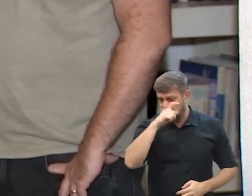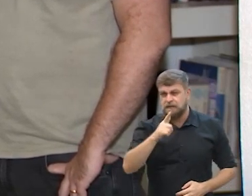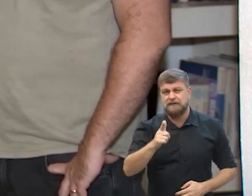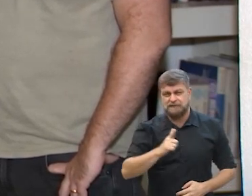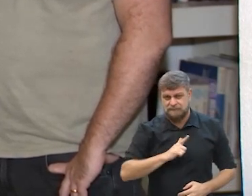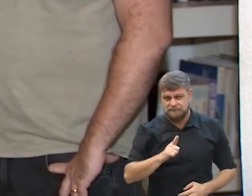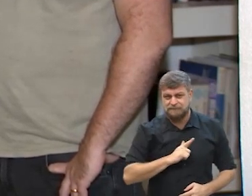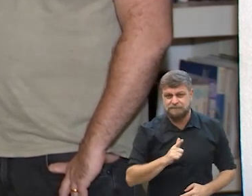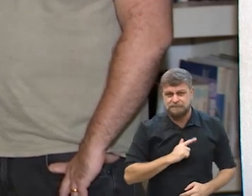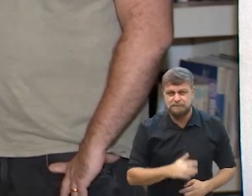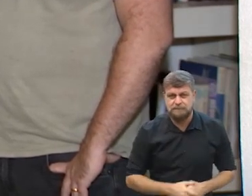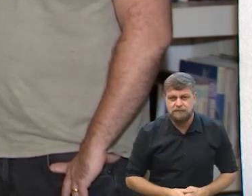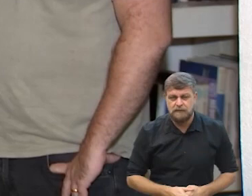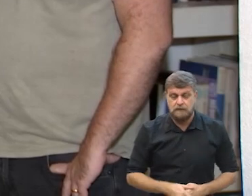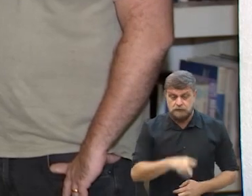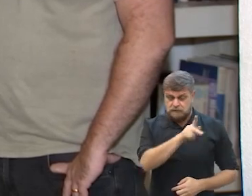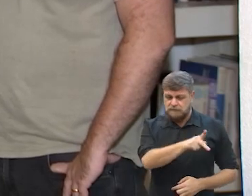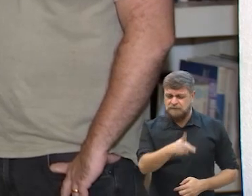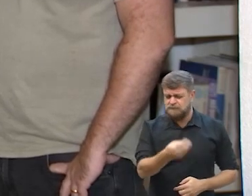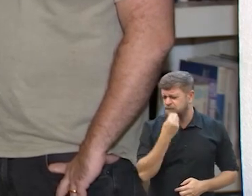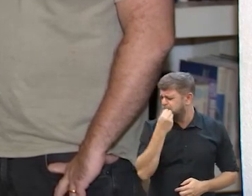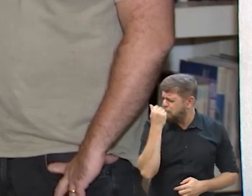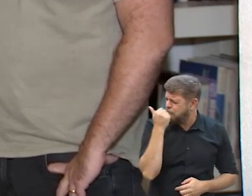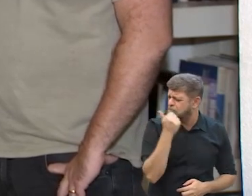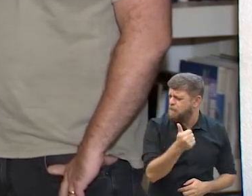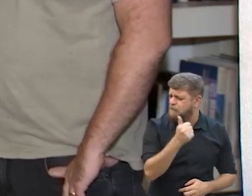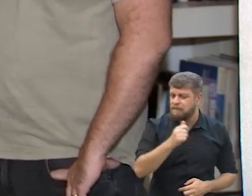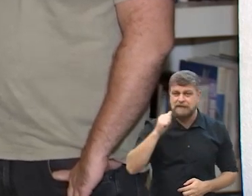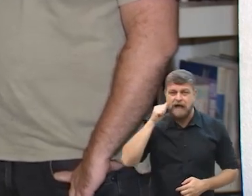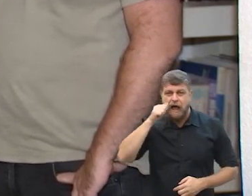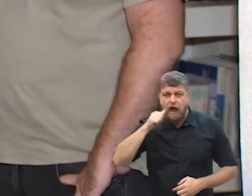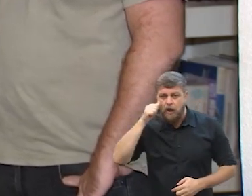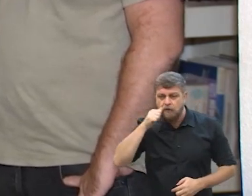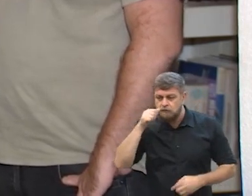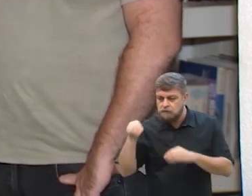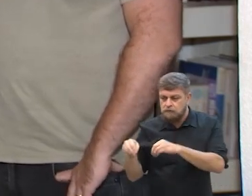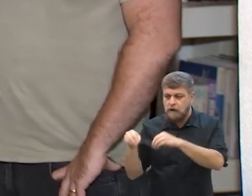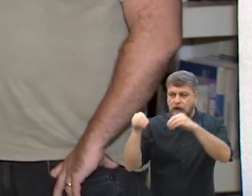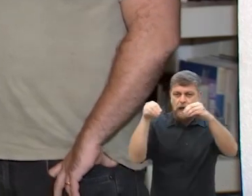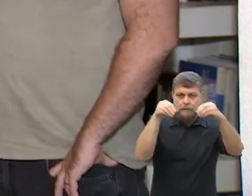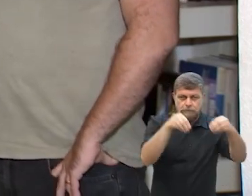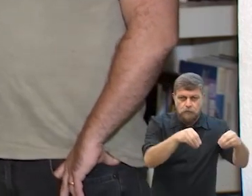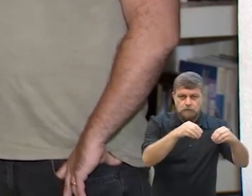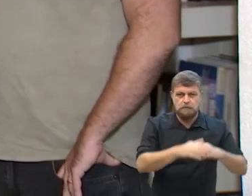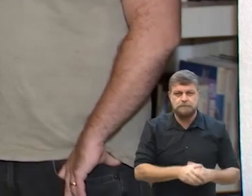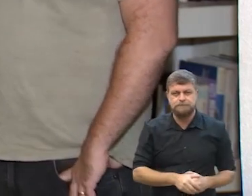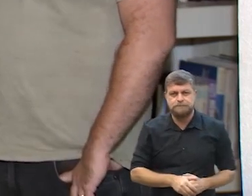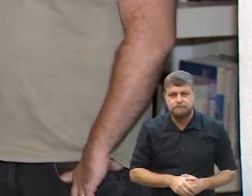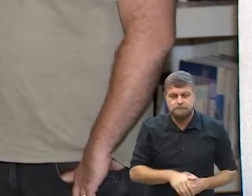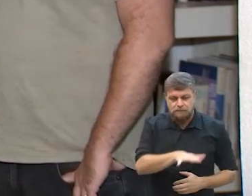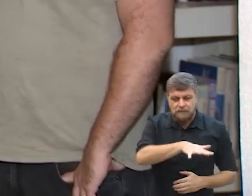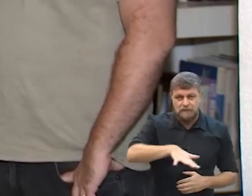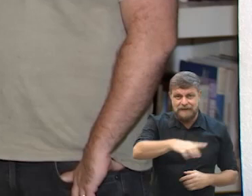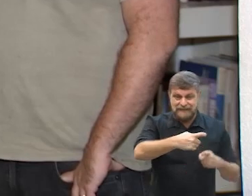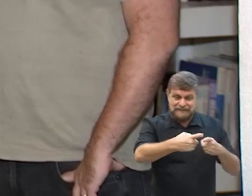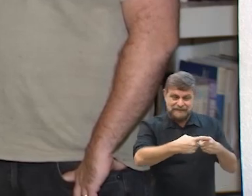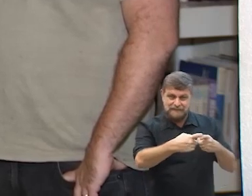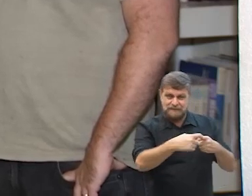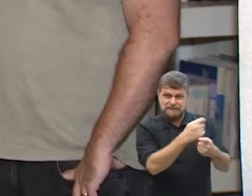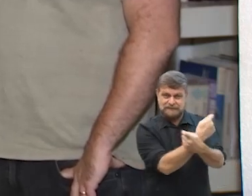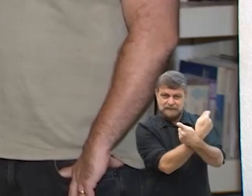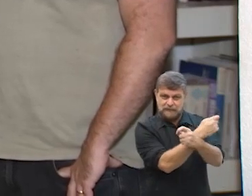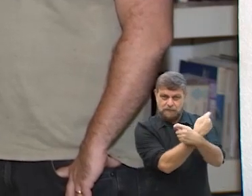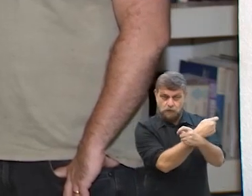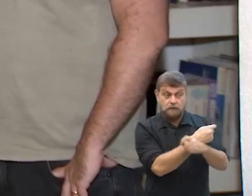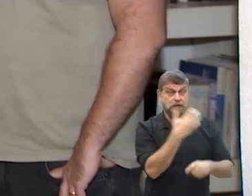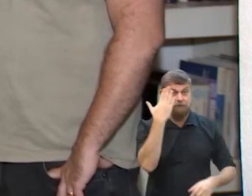todos aqueles bons professores da odontologia que depois migraram para a medicina da PUC, que é também